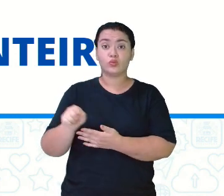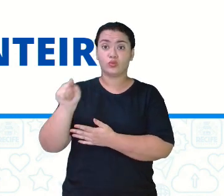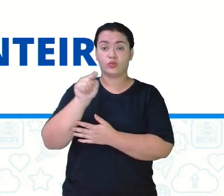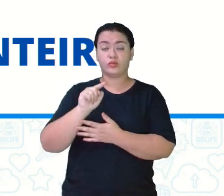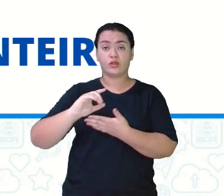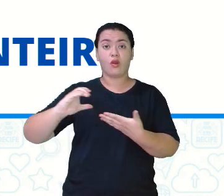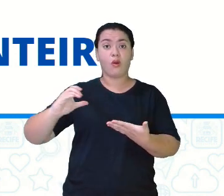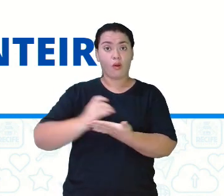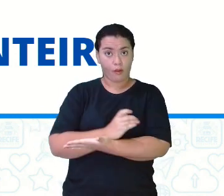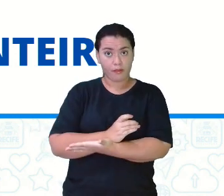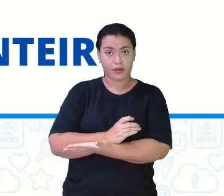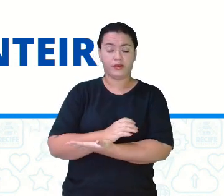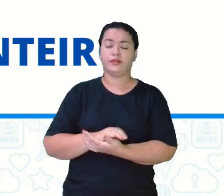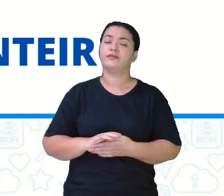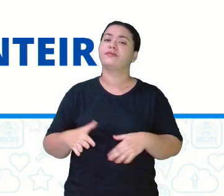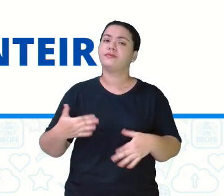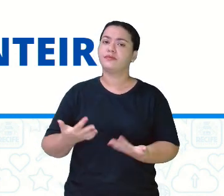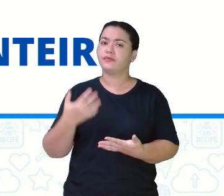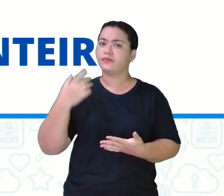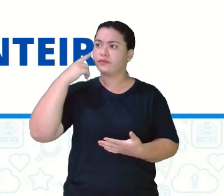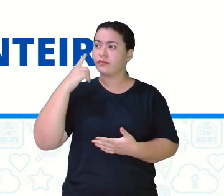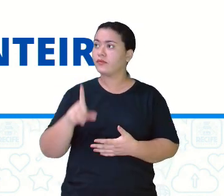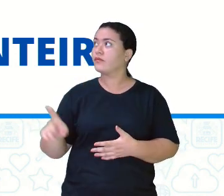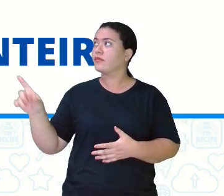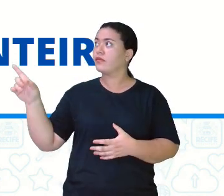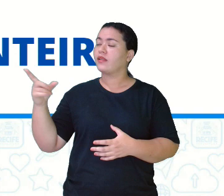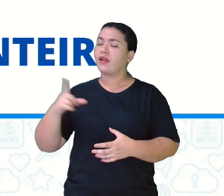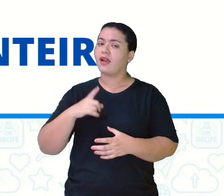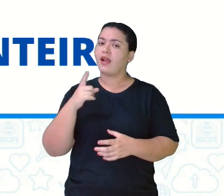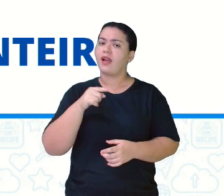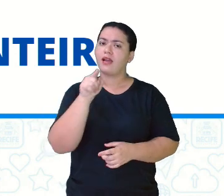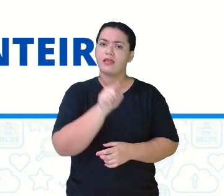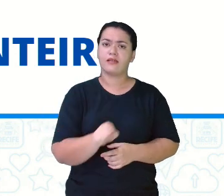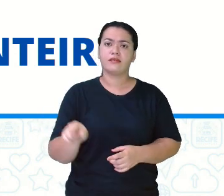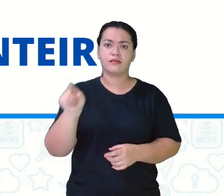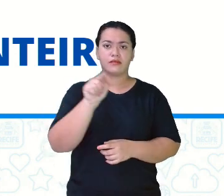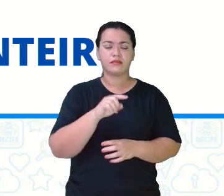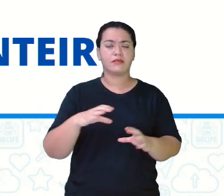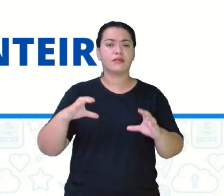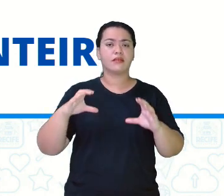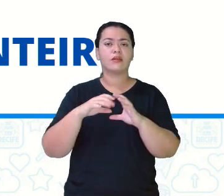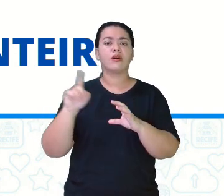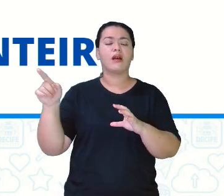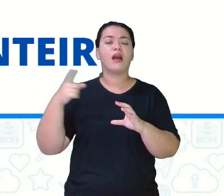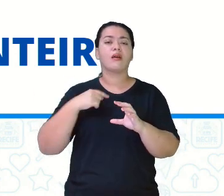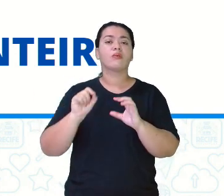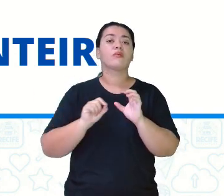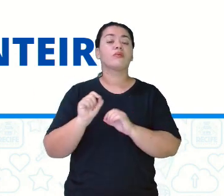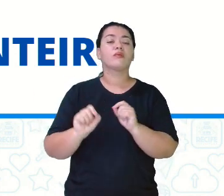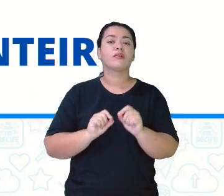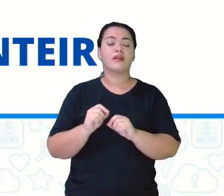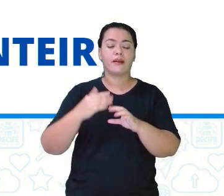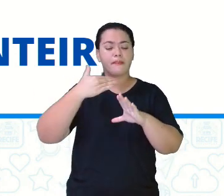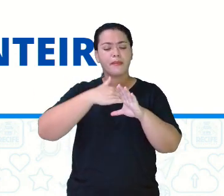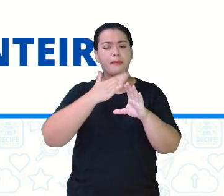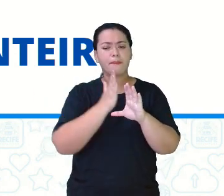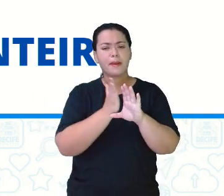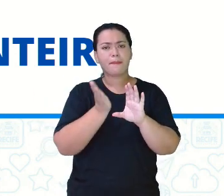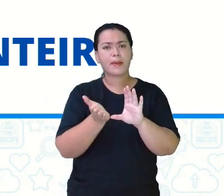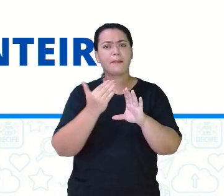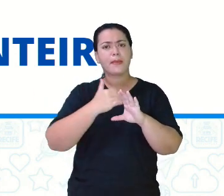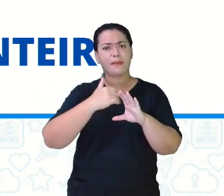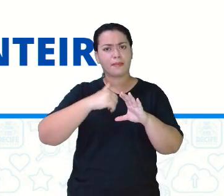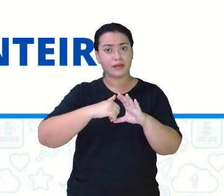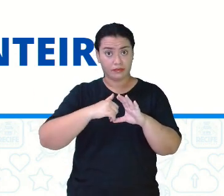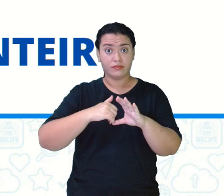estão vendo esses bloquinhos, esses círculos aí? Eles estão o quê? Eles estão partidos,